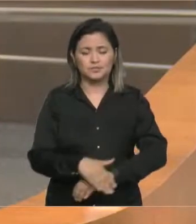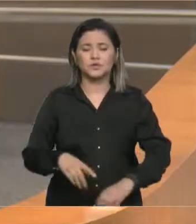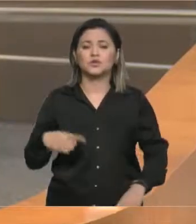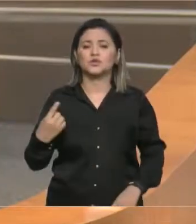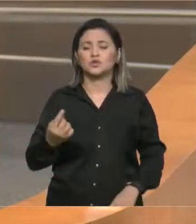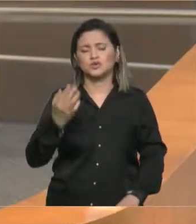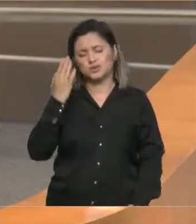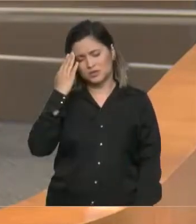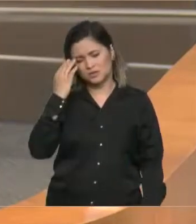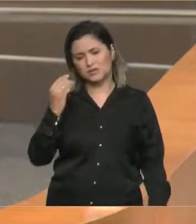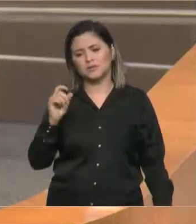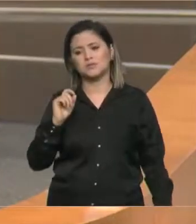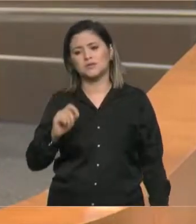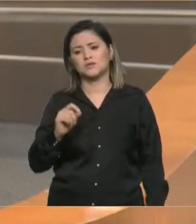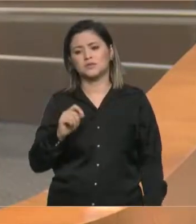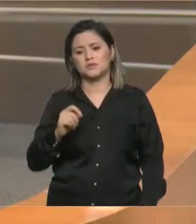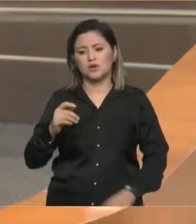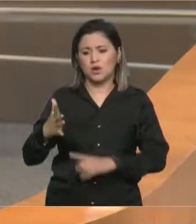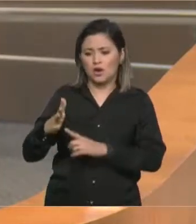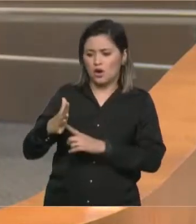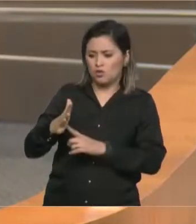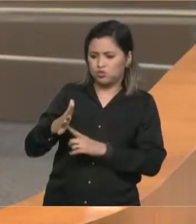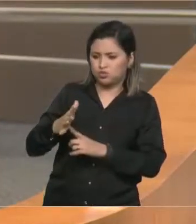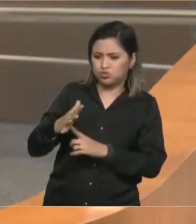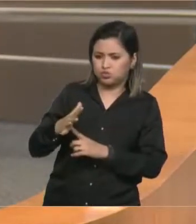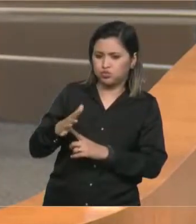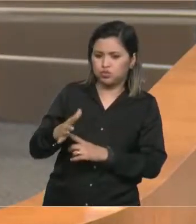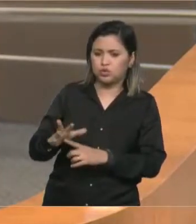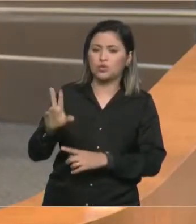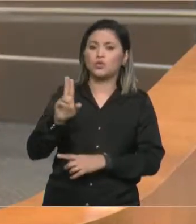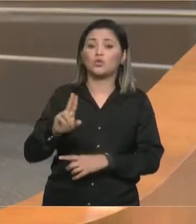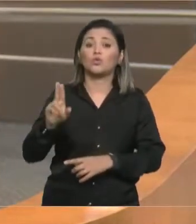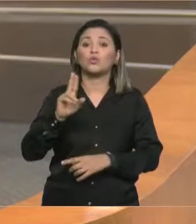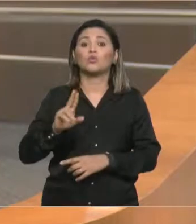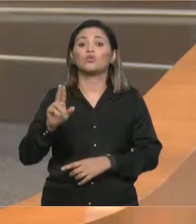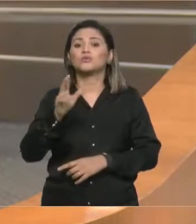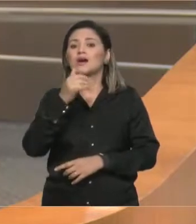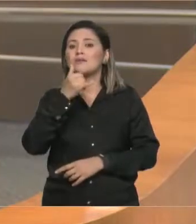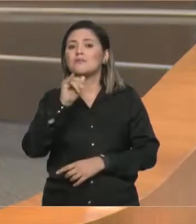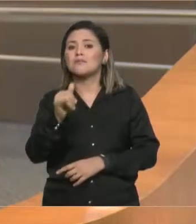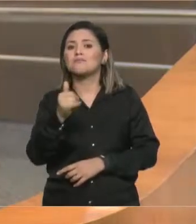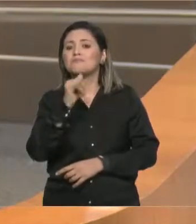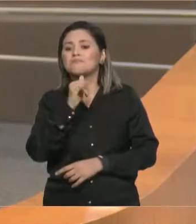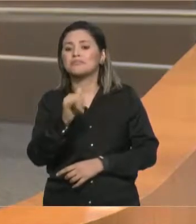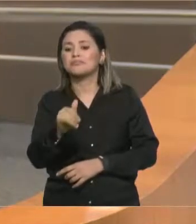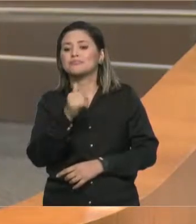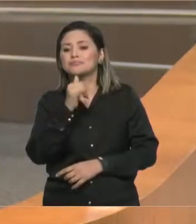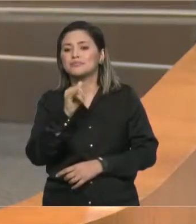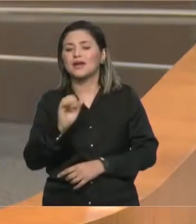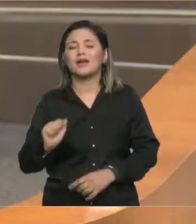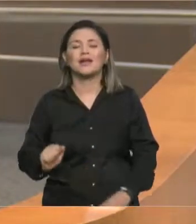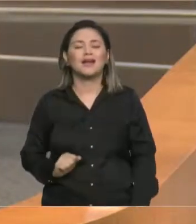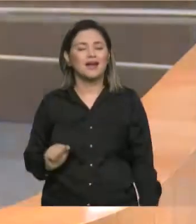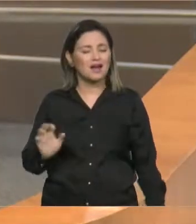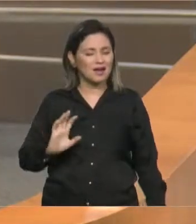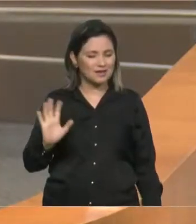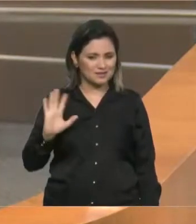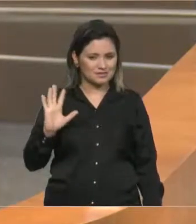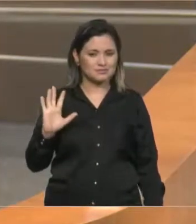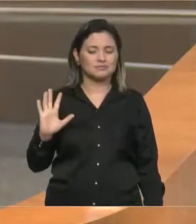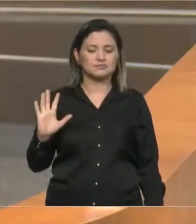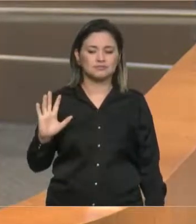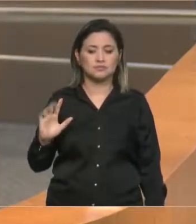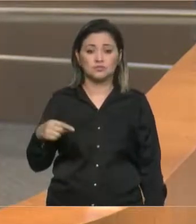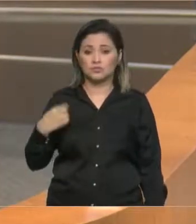que essas bombas consomem muita energia e essa energia é muito cara. Sabemos aqui